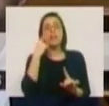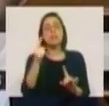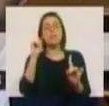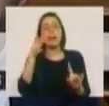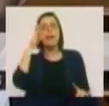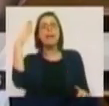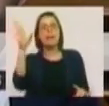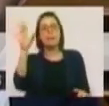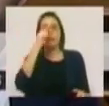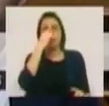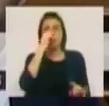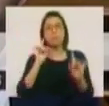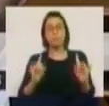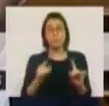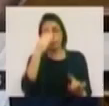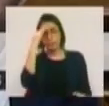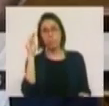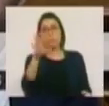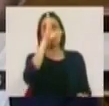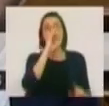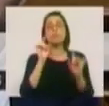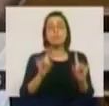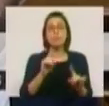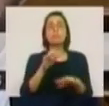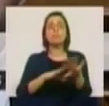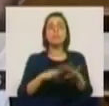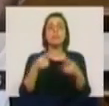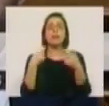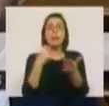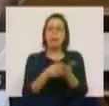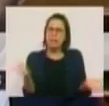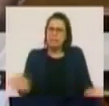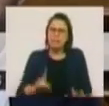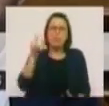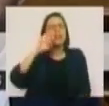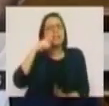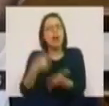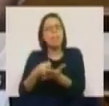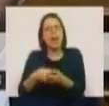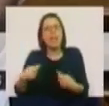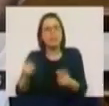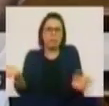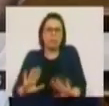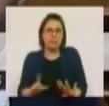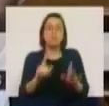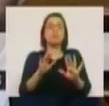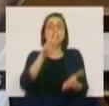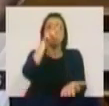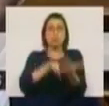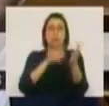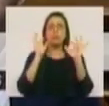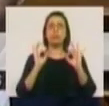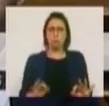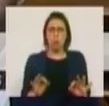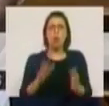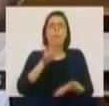os imigrantes, e inclusive recomenda ao Governo que isente de custas estes lesados. Esta recomendação já foi aprovada e